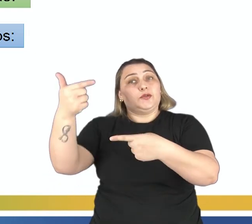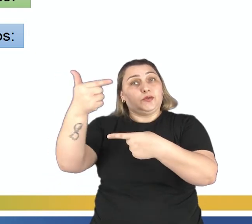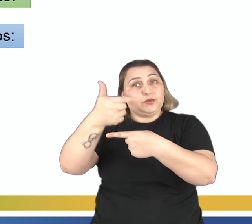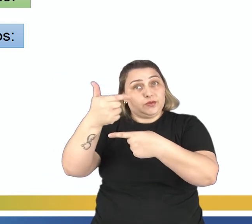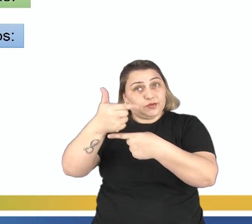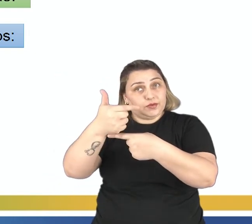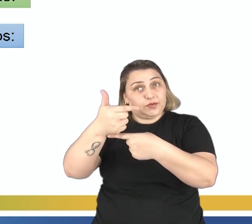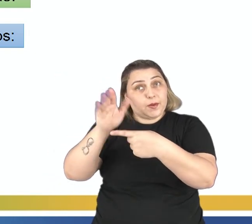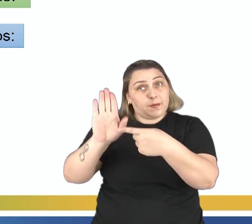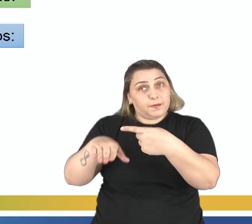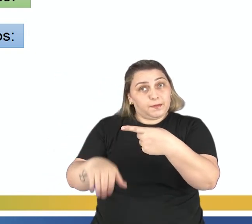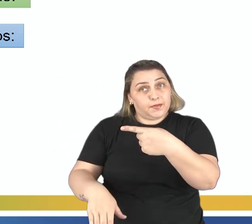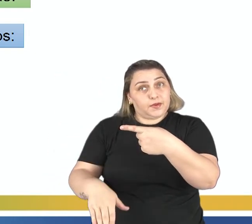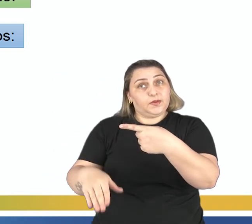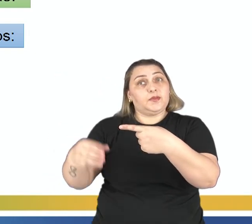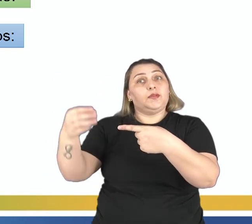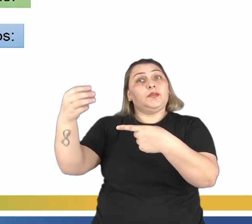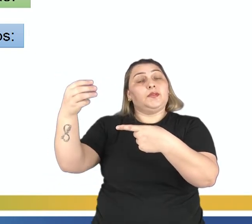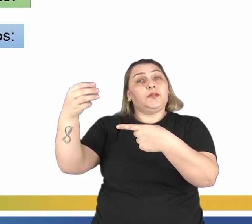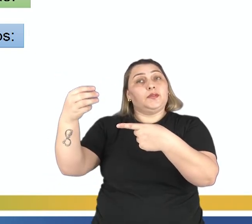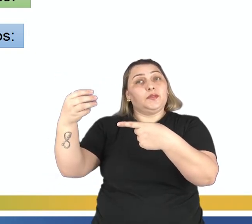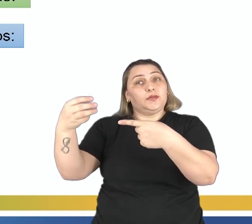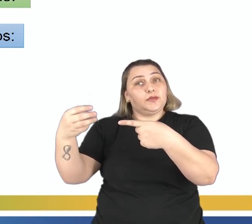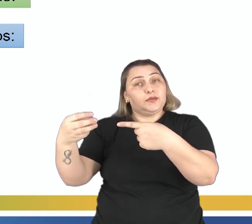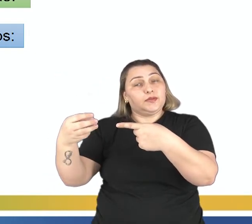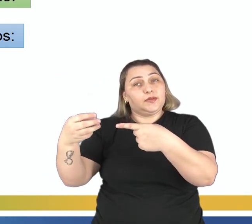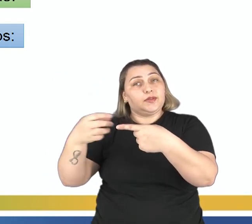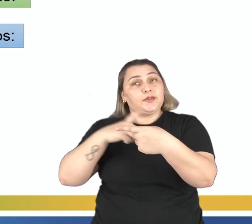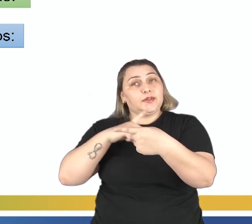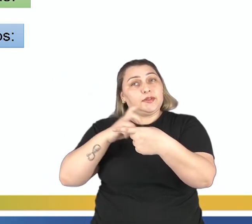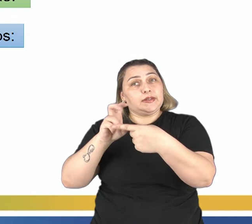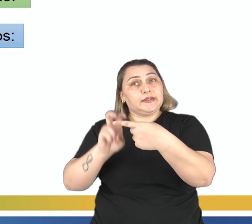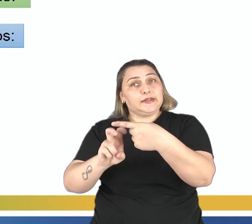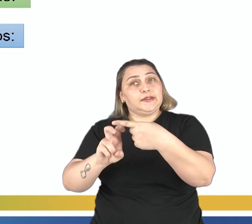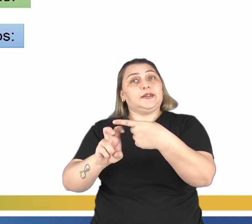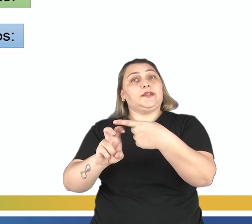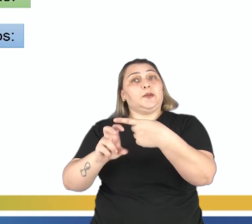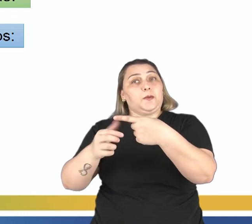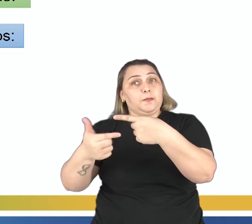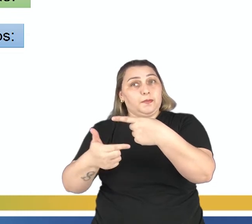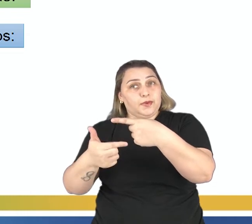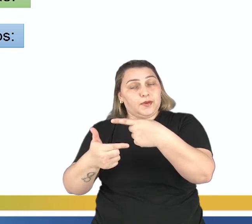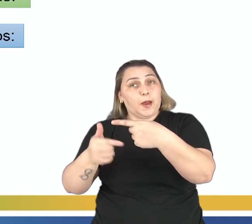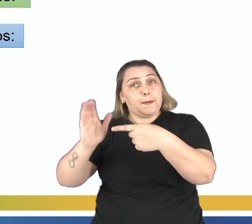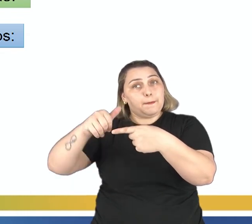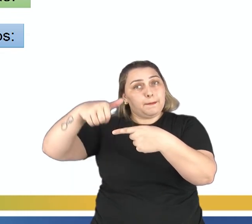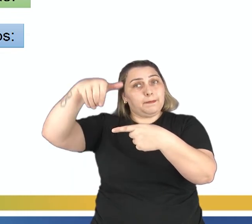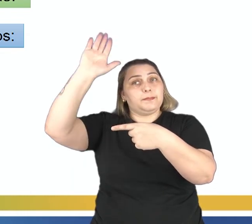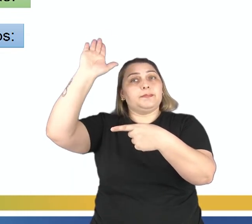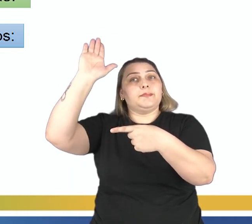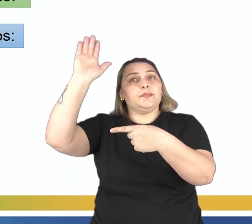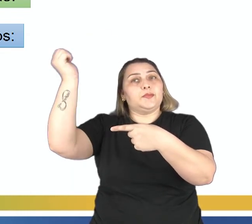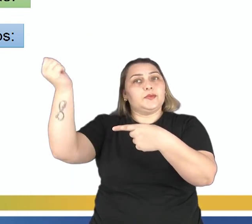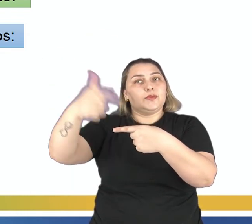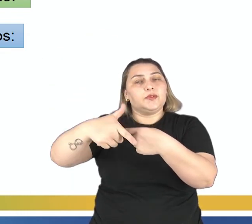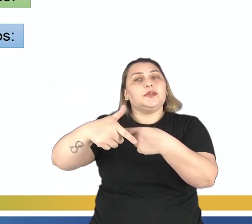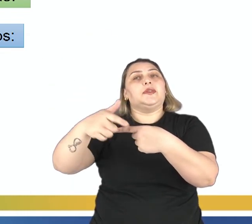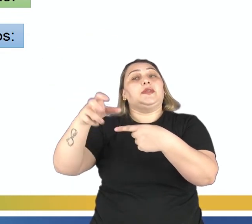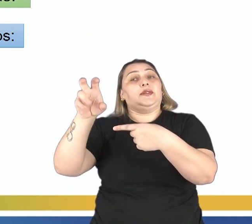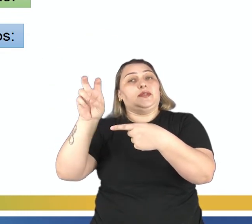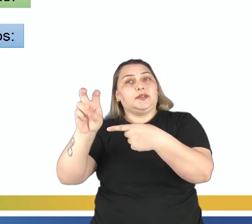ele é o menor denominador, nós temos o quê? Que 5/2 ele vai ser maior do